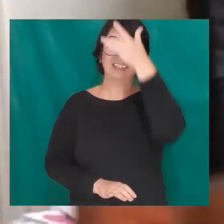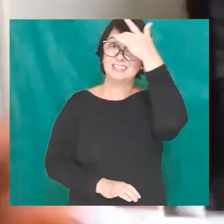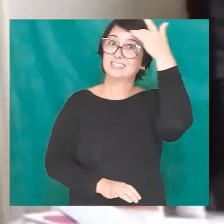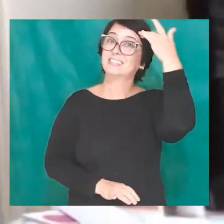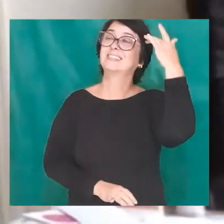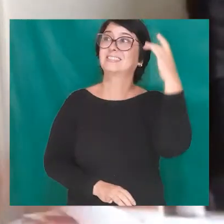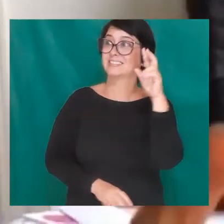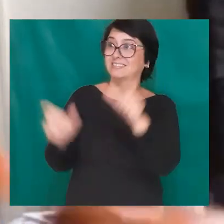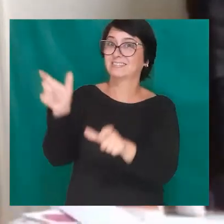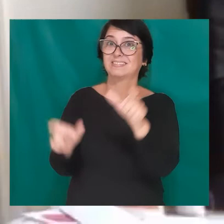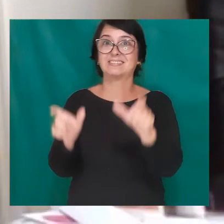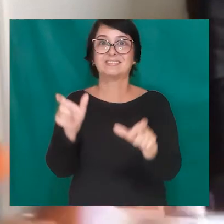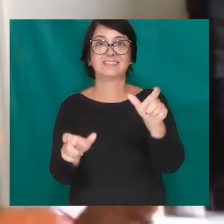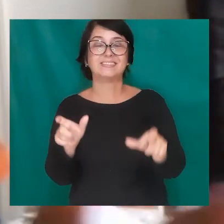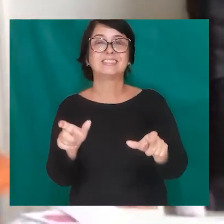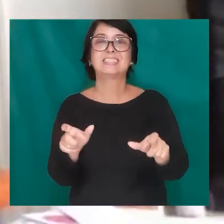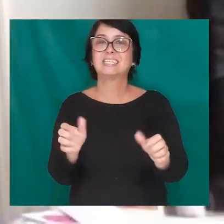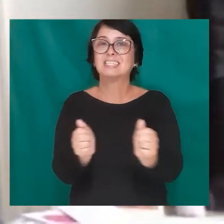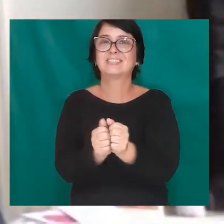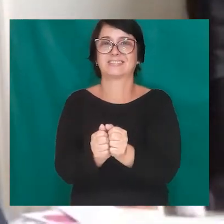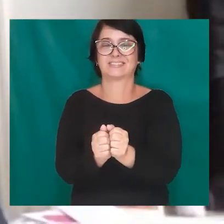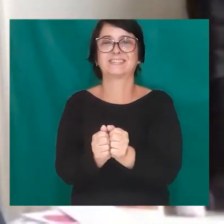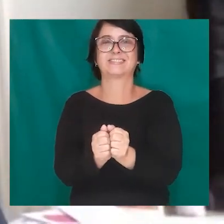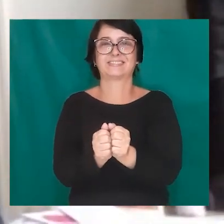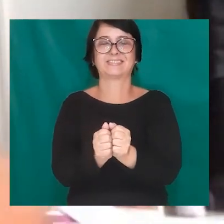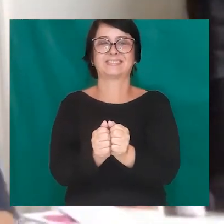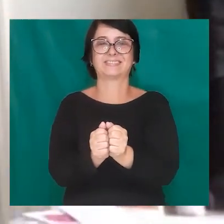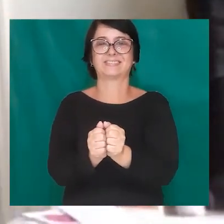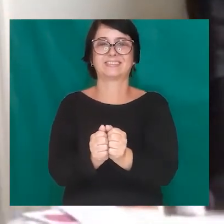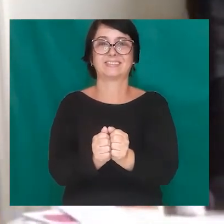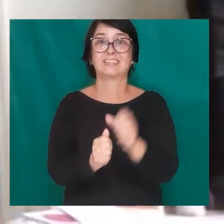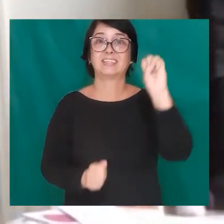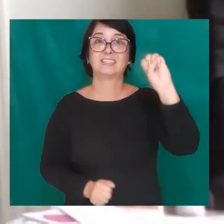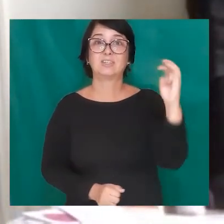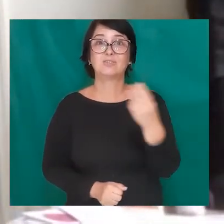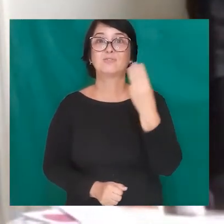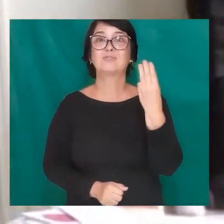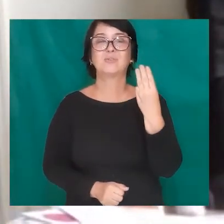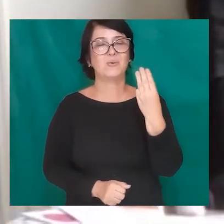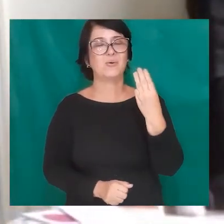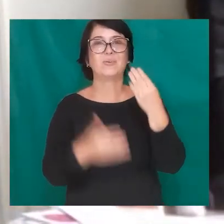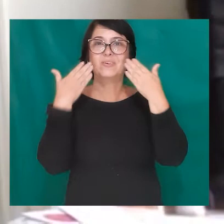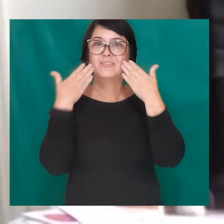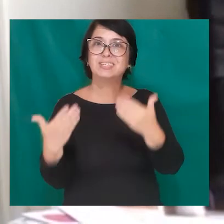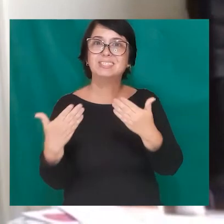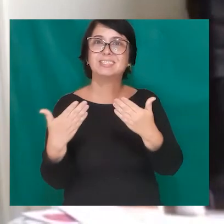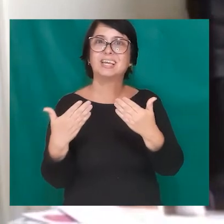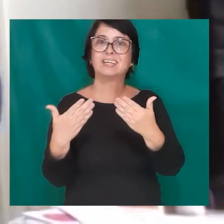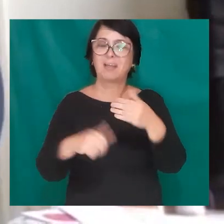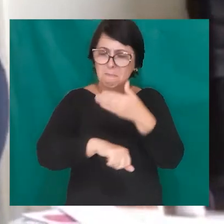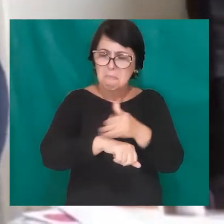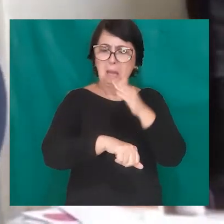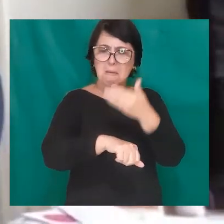gente faz lá, as jam sessions, seja lá o que for o nome, e os showcases que a gente apresenta, que a gente fica, o pessoal